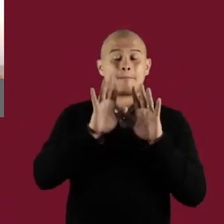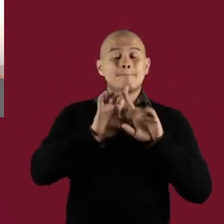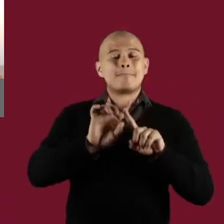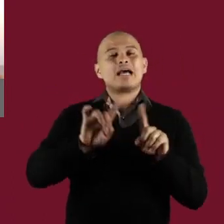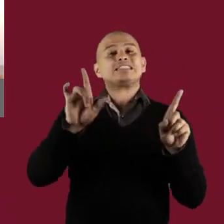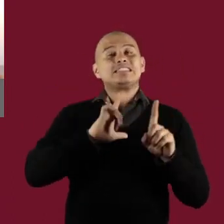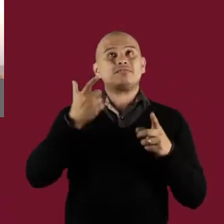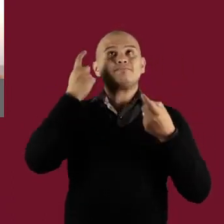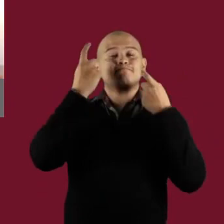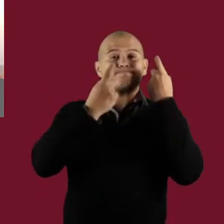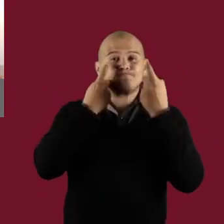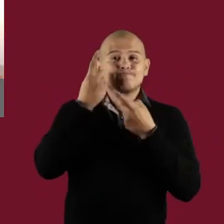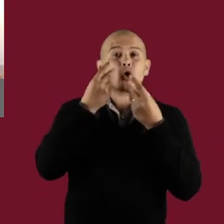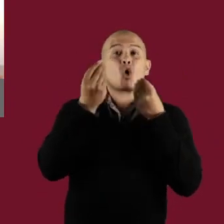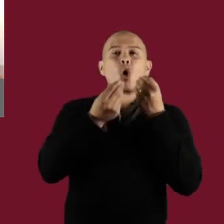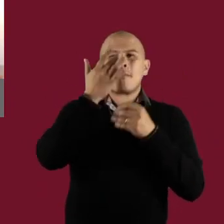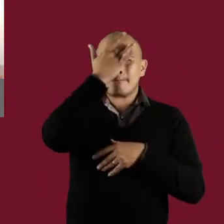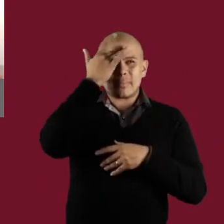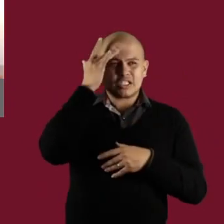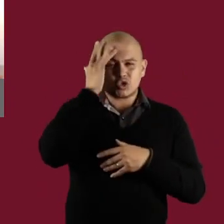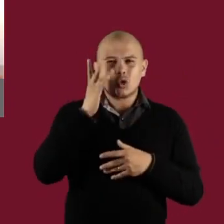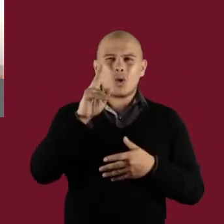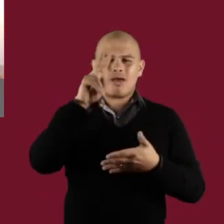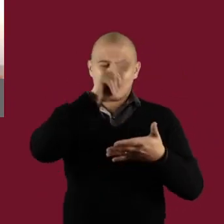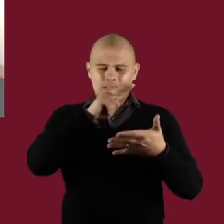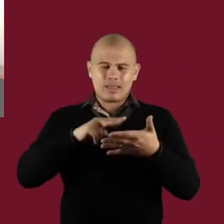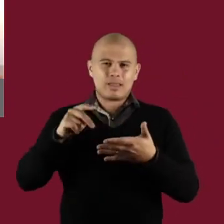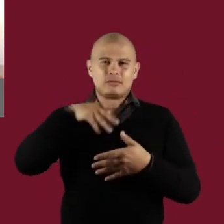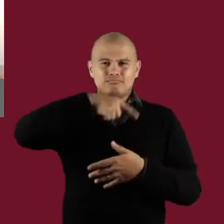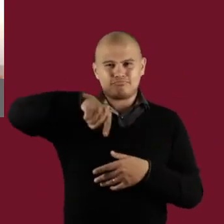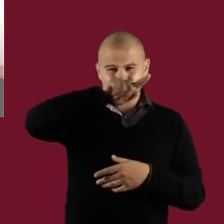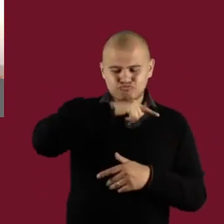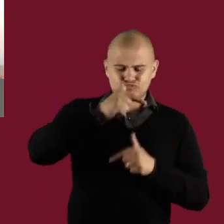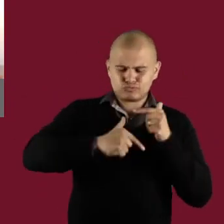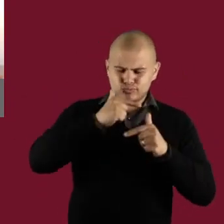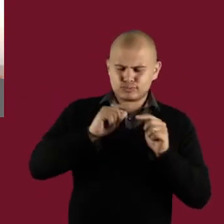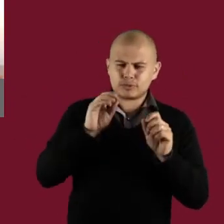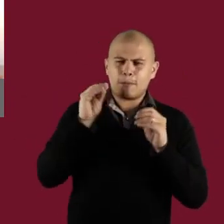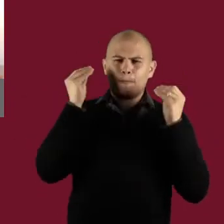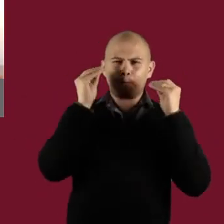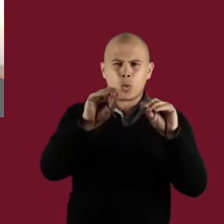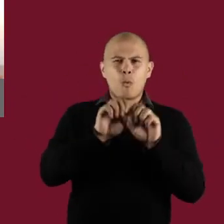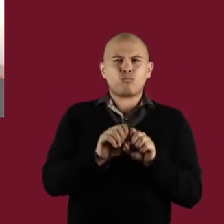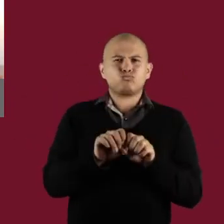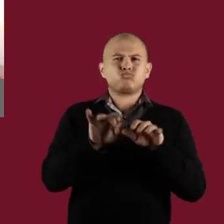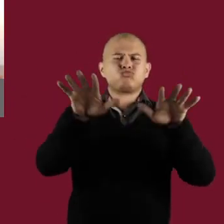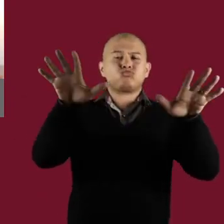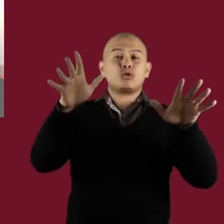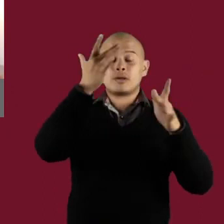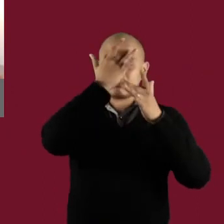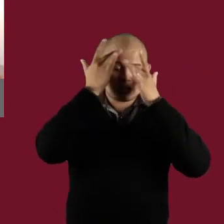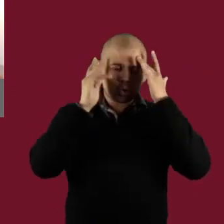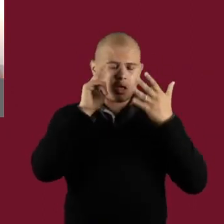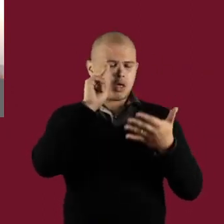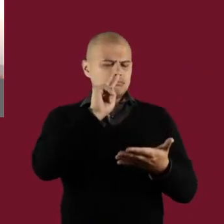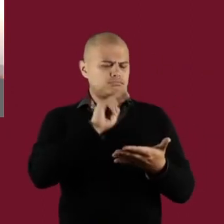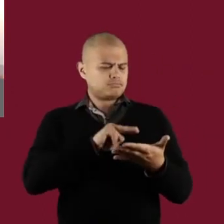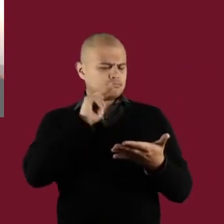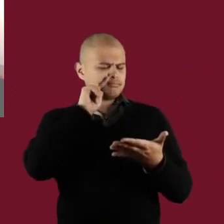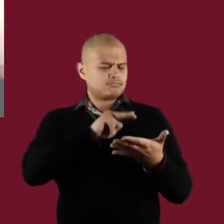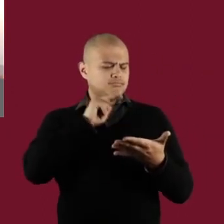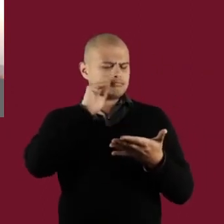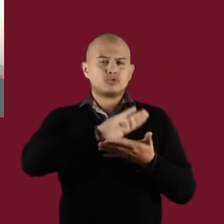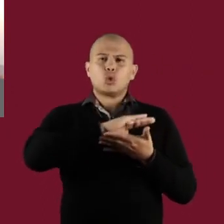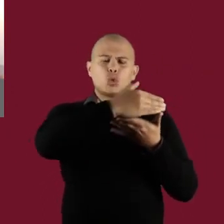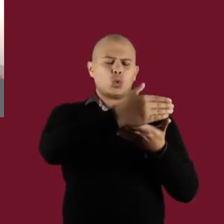é que o usuário receberia o nosso material, como é que nós poderíamos ser úteis, e por isso que nós fazíamos várias matérias sobre perguntas